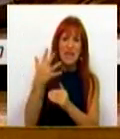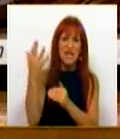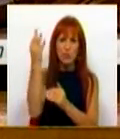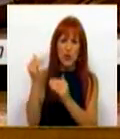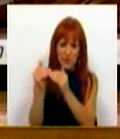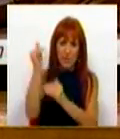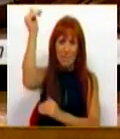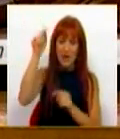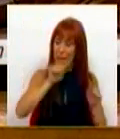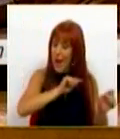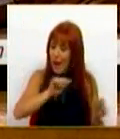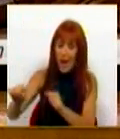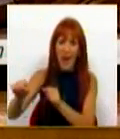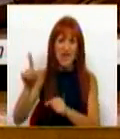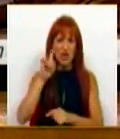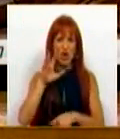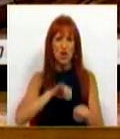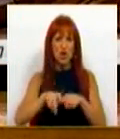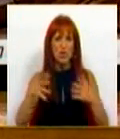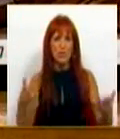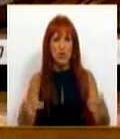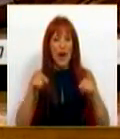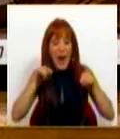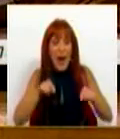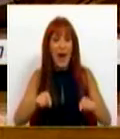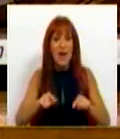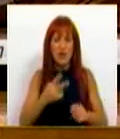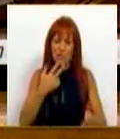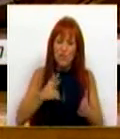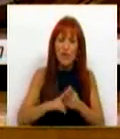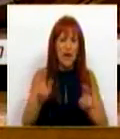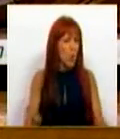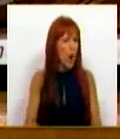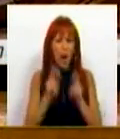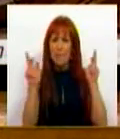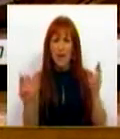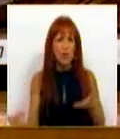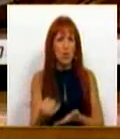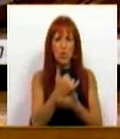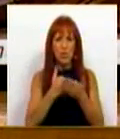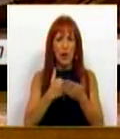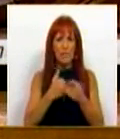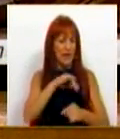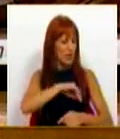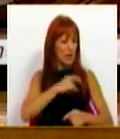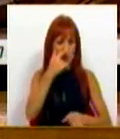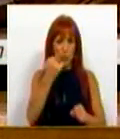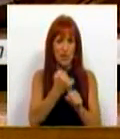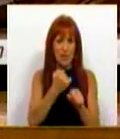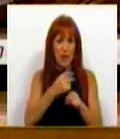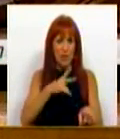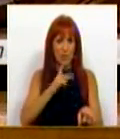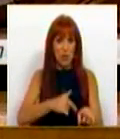5%. Este, senhoras e senhores deputados, este é o verdadeiro aumento do rendimento para os trabalhadores